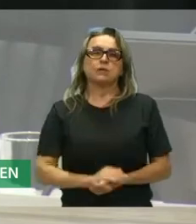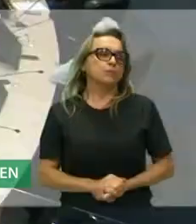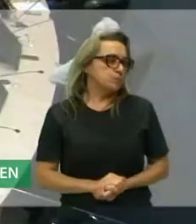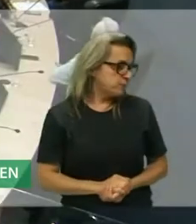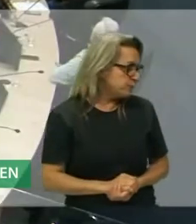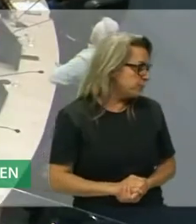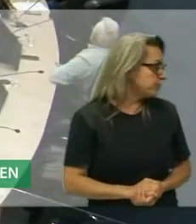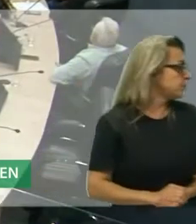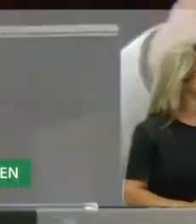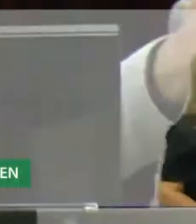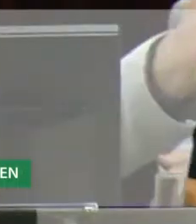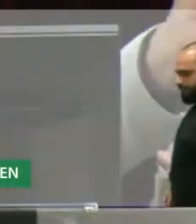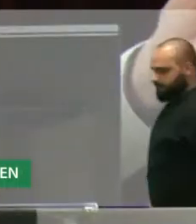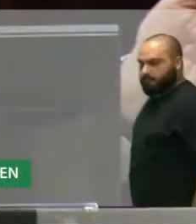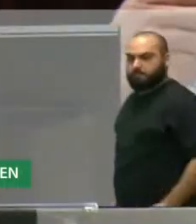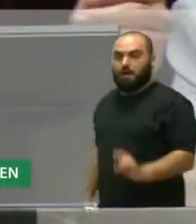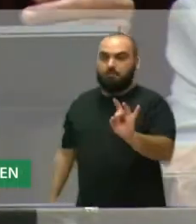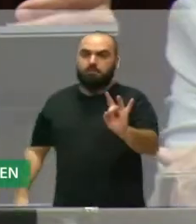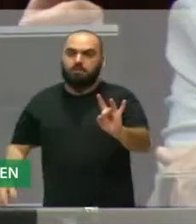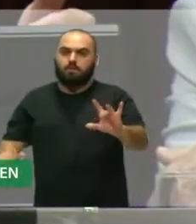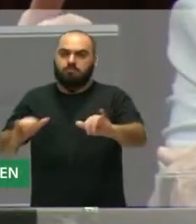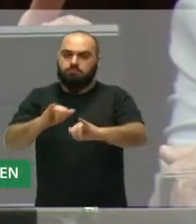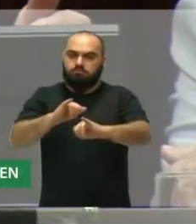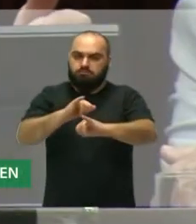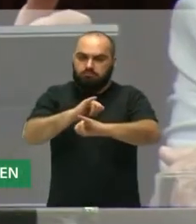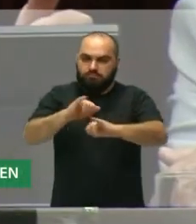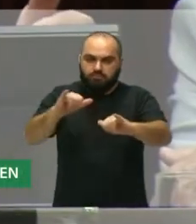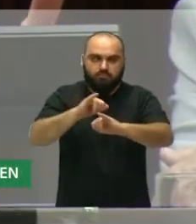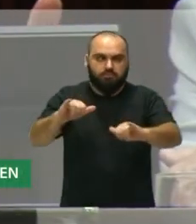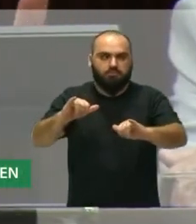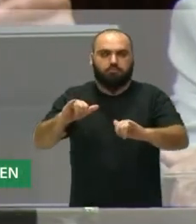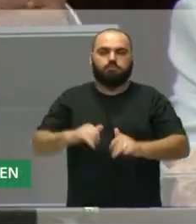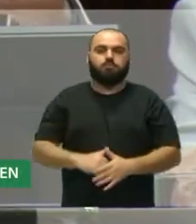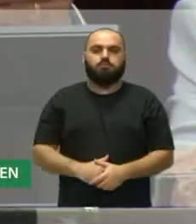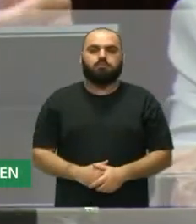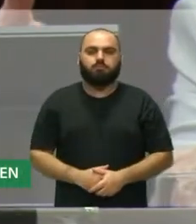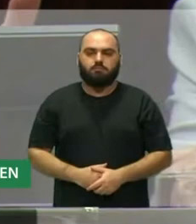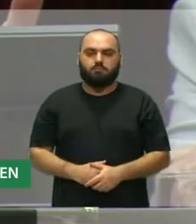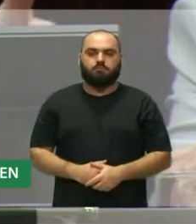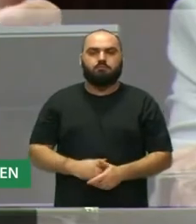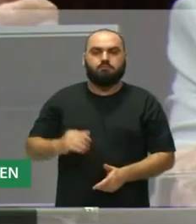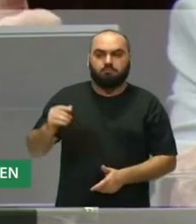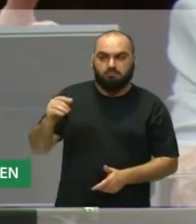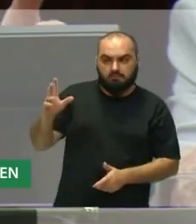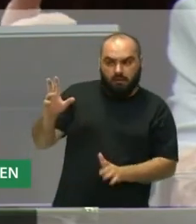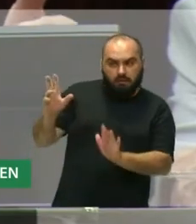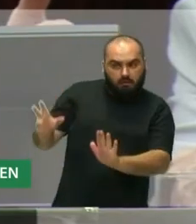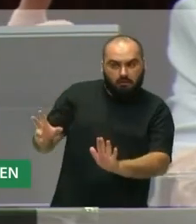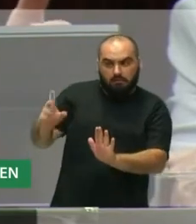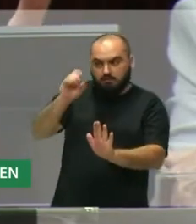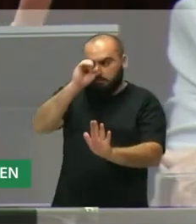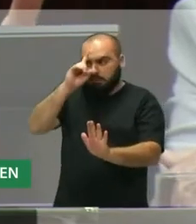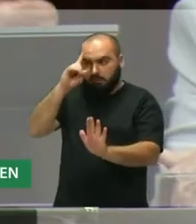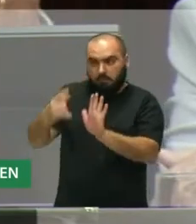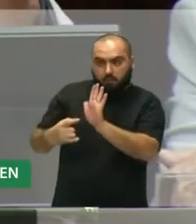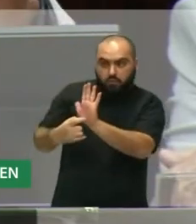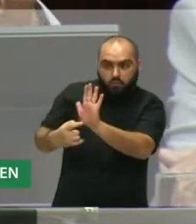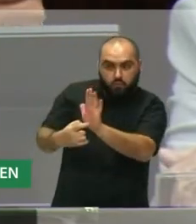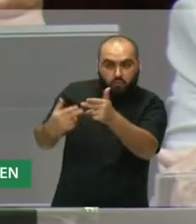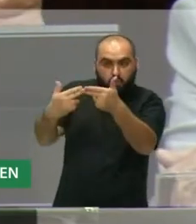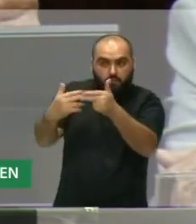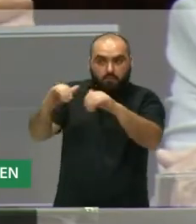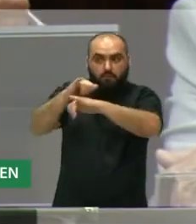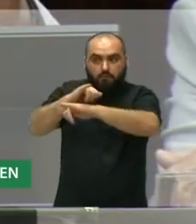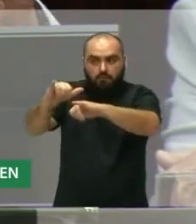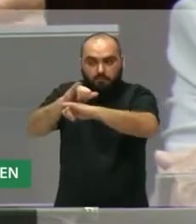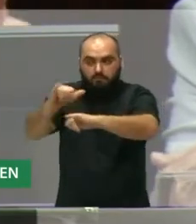concluo, antes de passar ainda nesse tema, irmã, o hospital apresentou algum boletim de ocorrência? O hospital transferiu